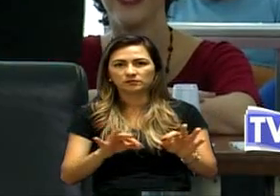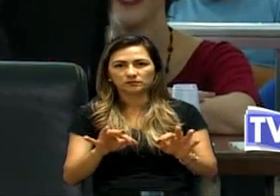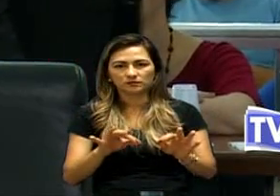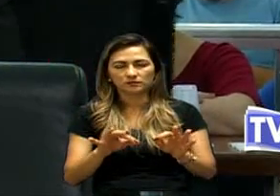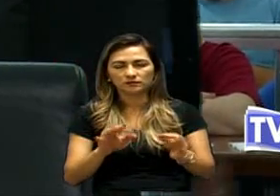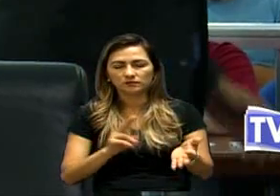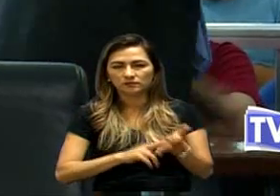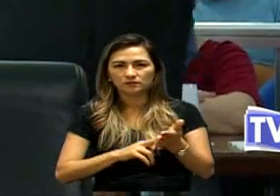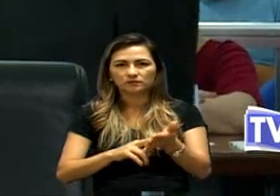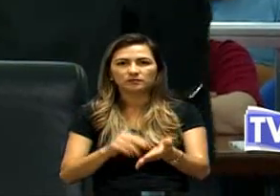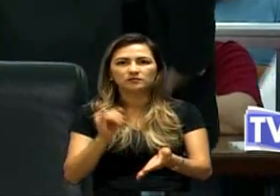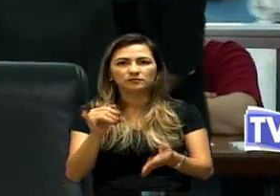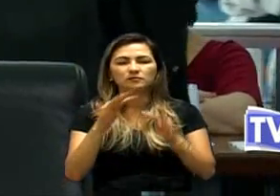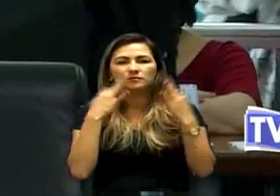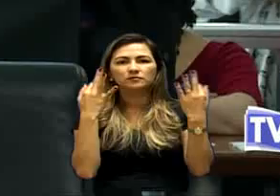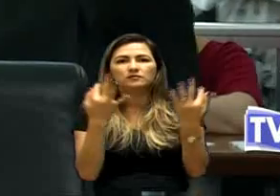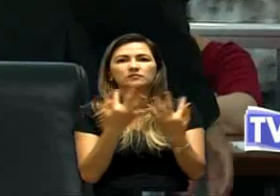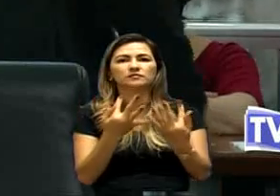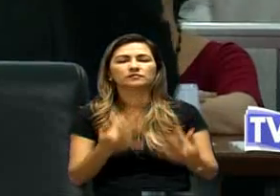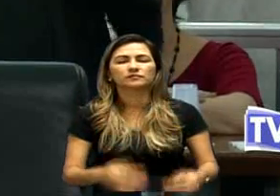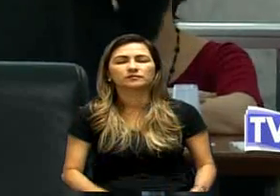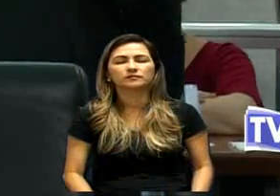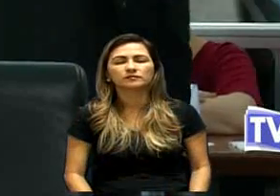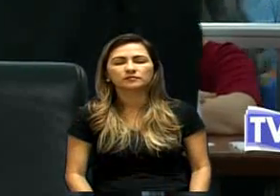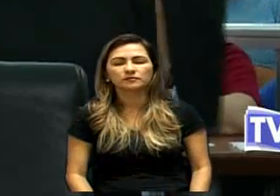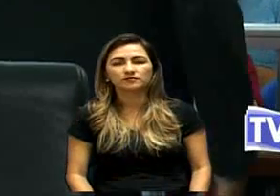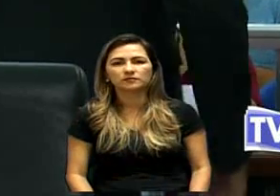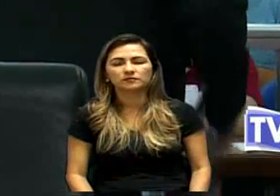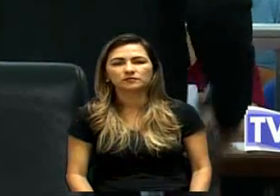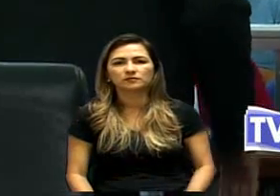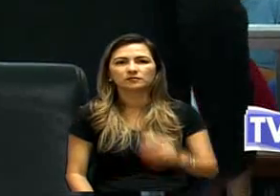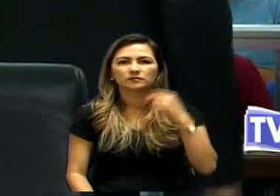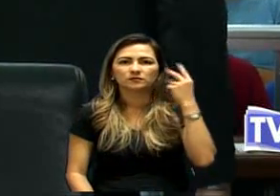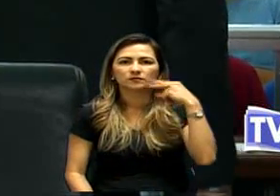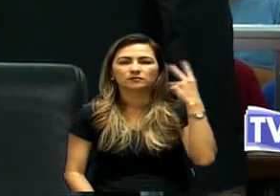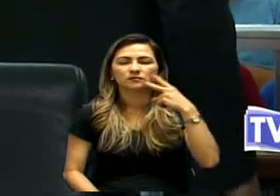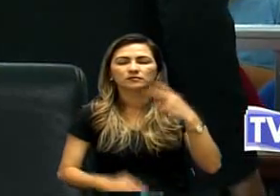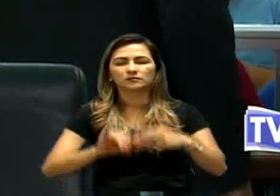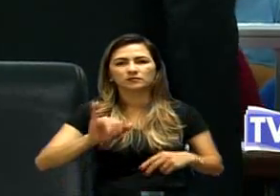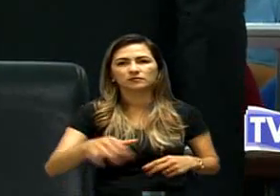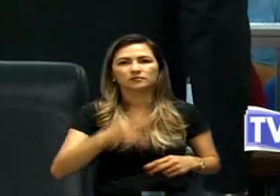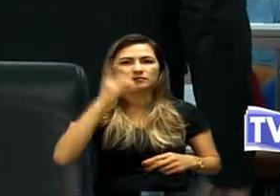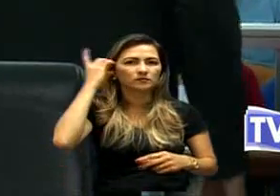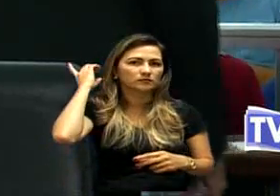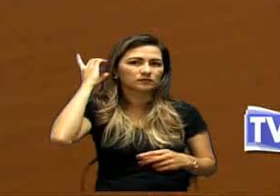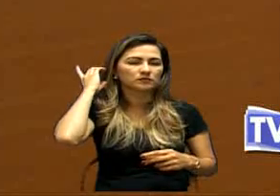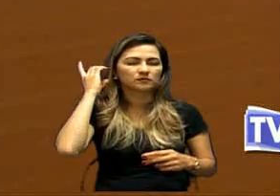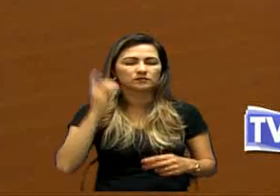da ciência à família enlutada. Sala de sessões, vereador João Donizete Silvestre.